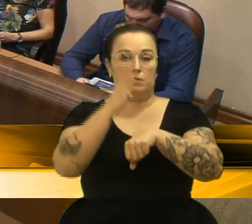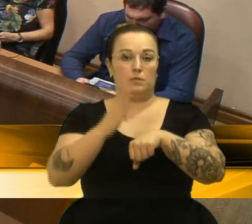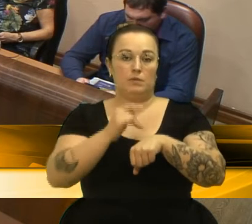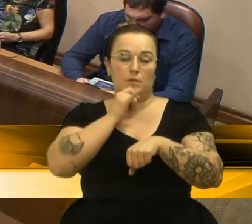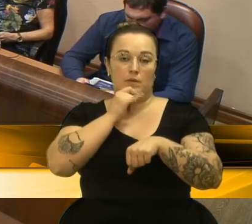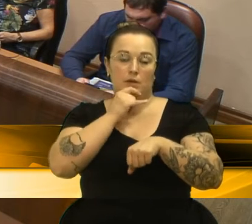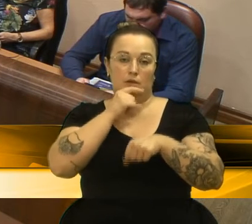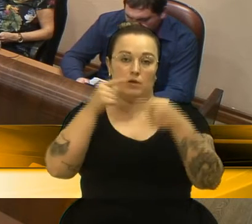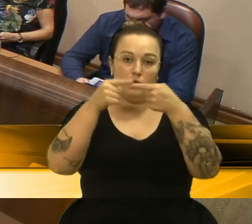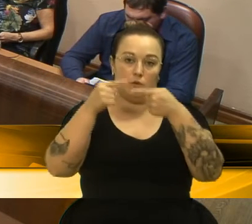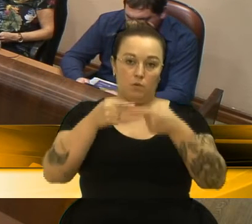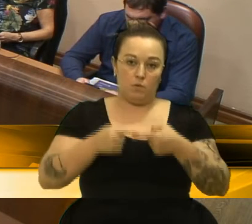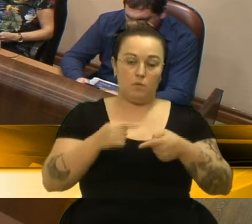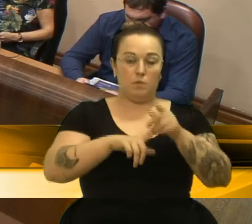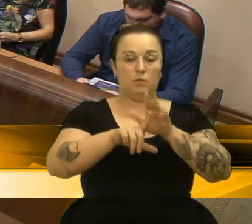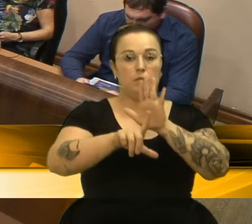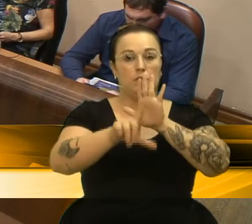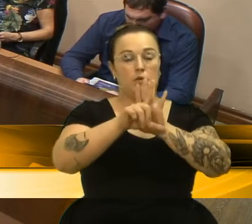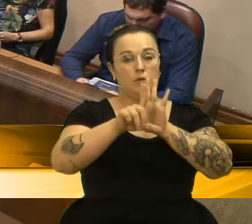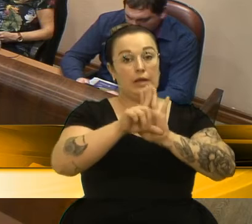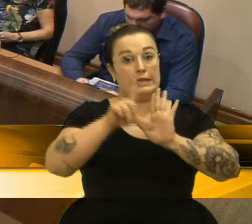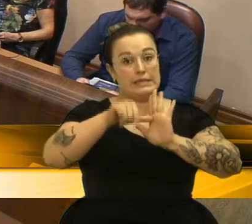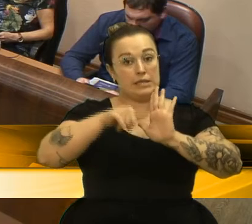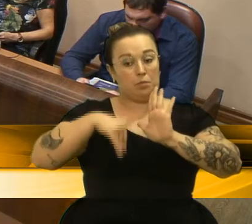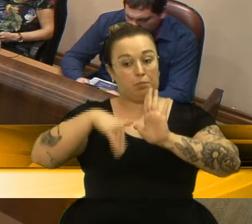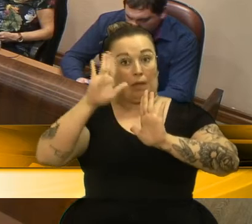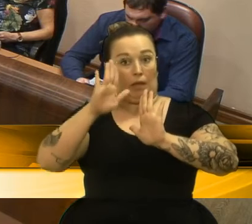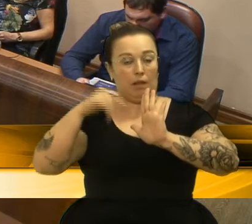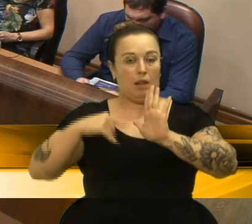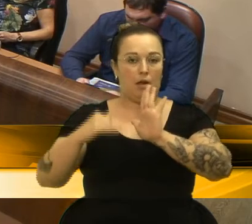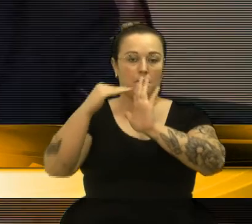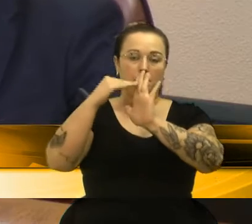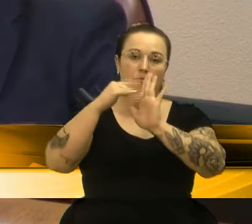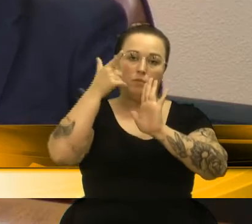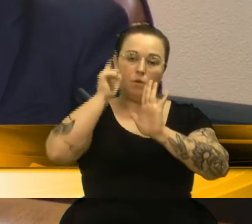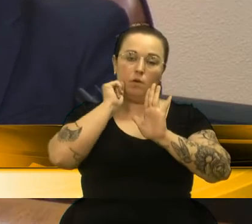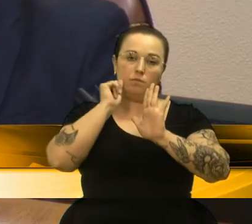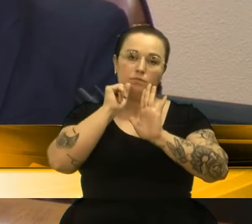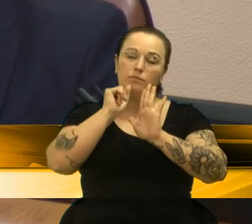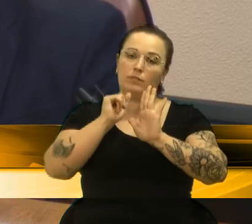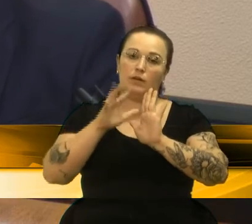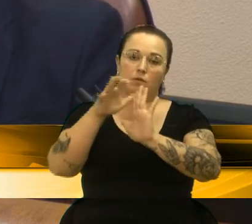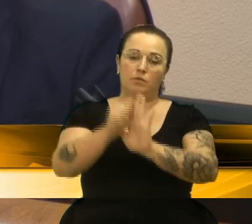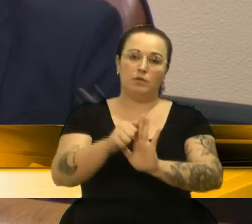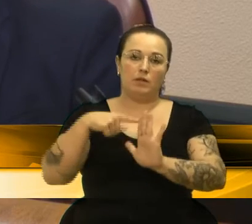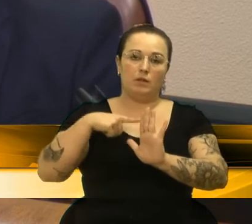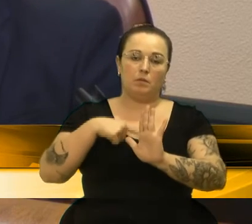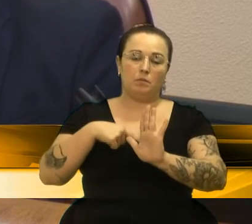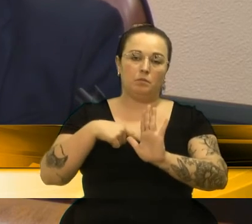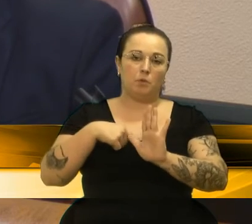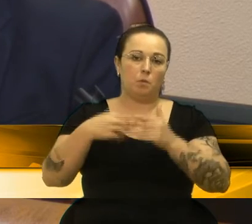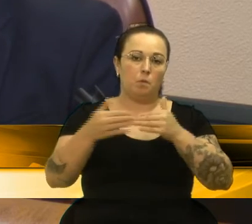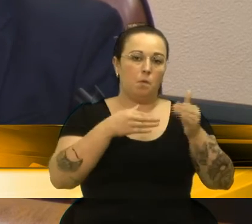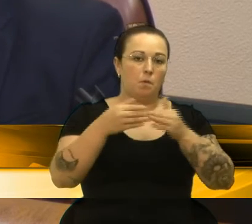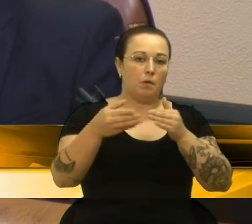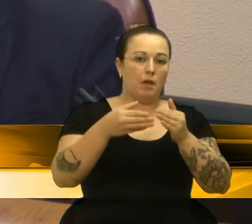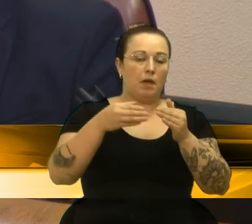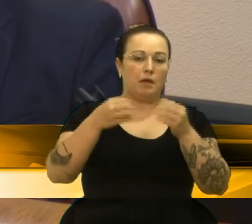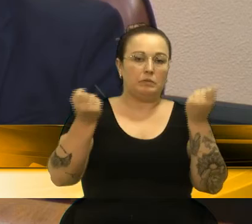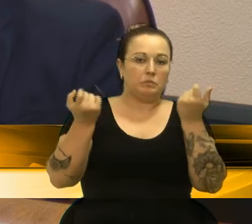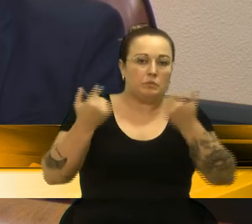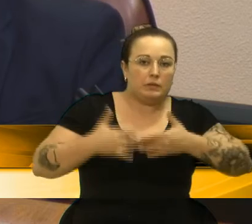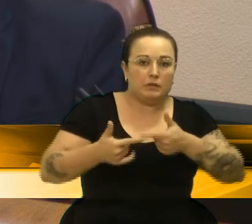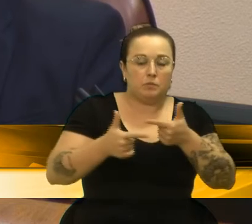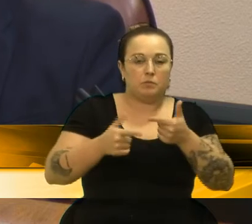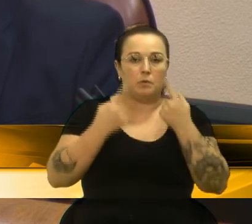prazo, aí sim é que se configurará a infração político-administrativa, não importando as razões ou os motivos da ausência ou do afastamento. Para a